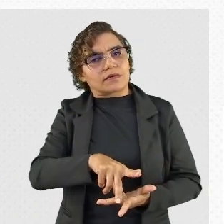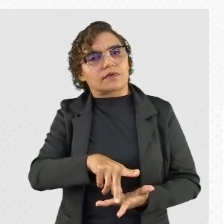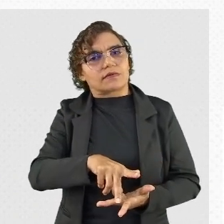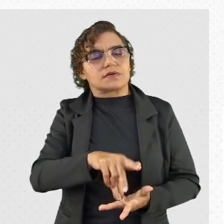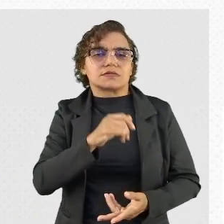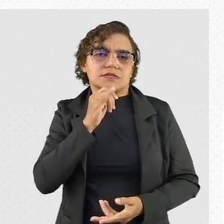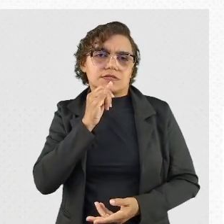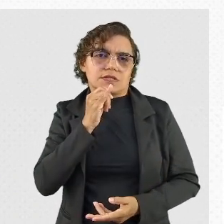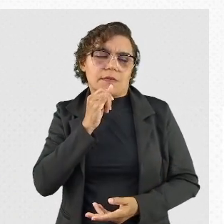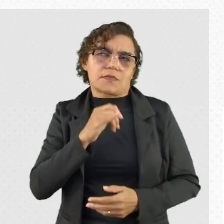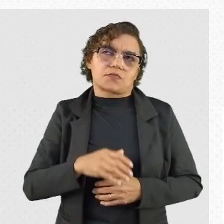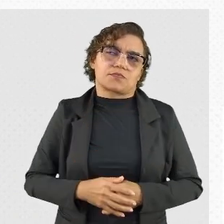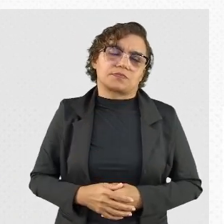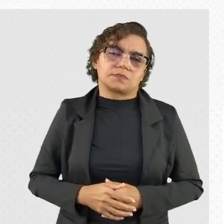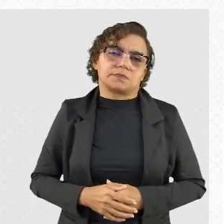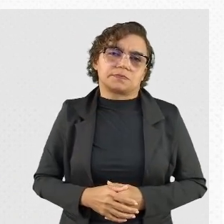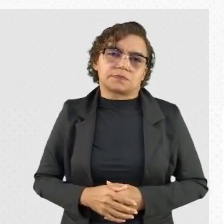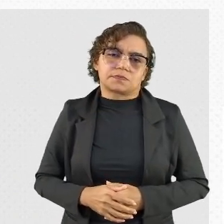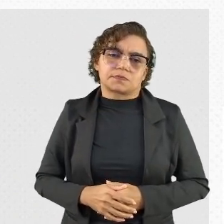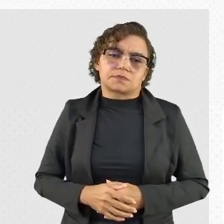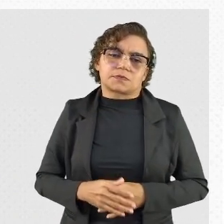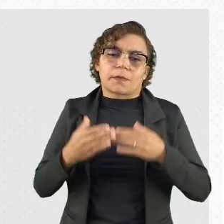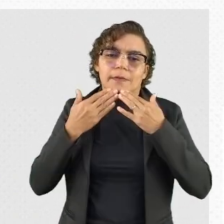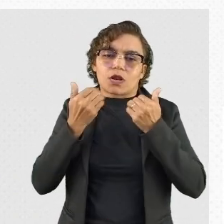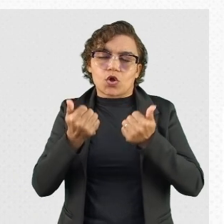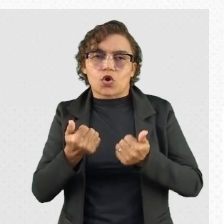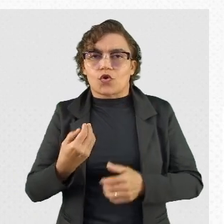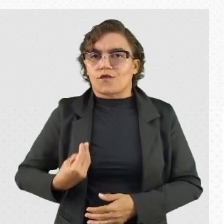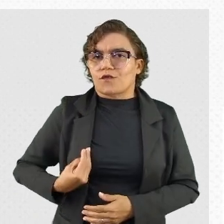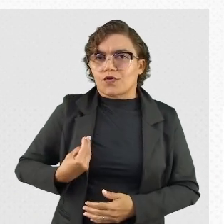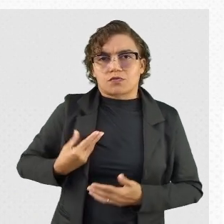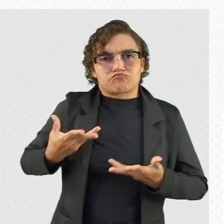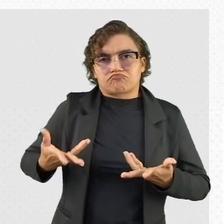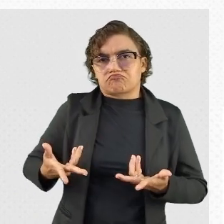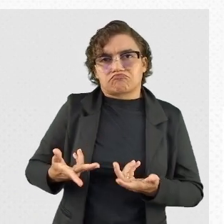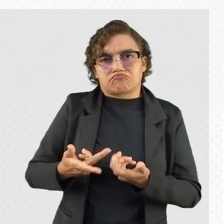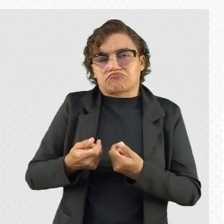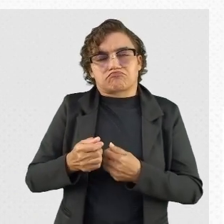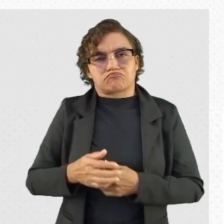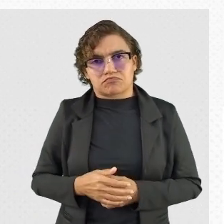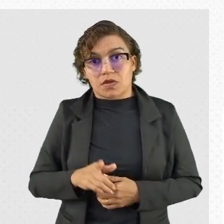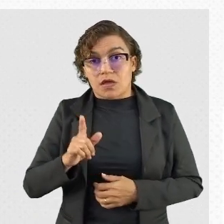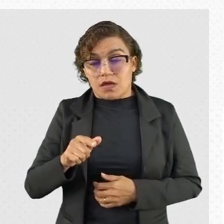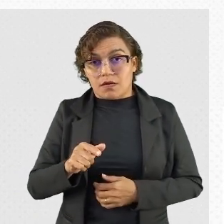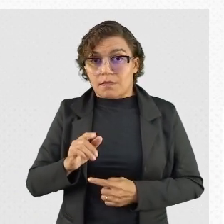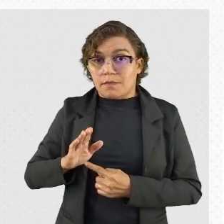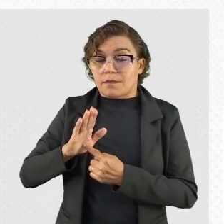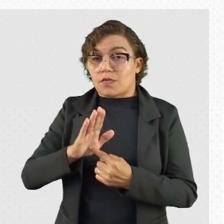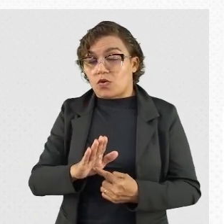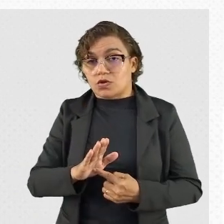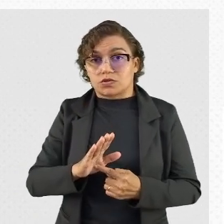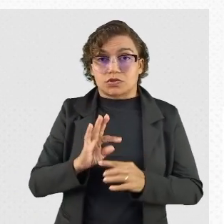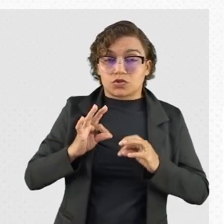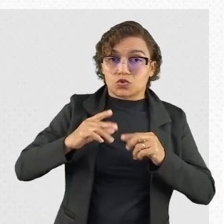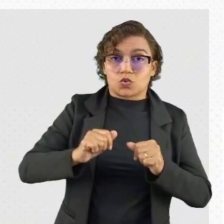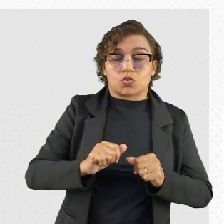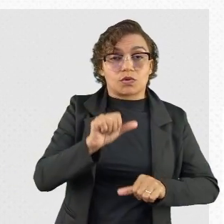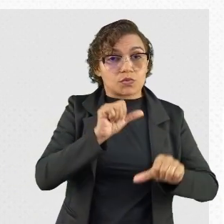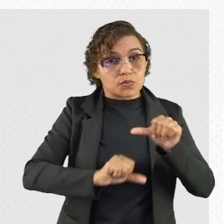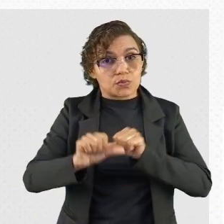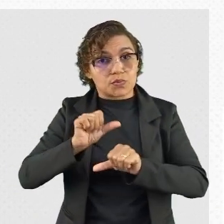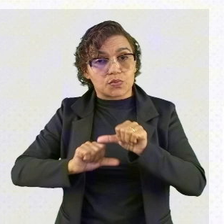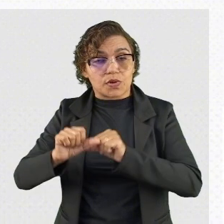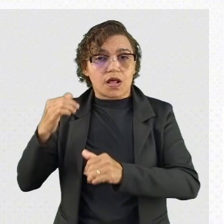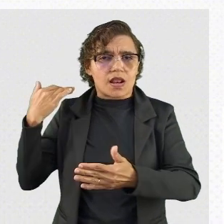partir de uma, digamos, uma melhor qualidade de vida. E isso é reflexo de todas as transformações que